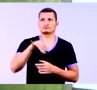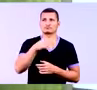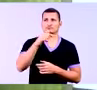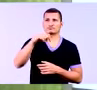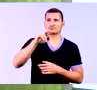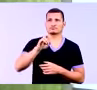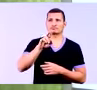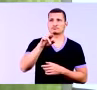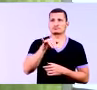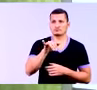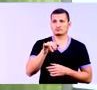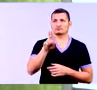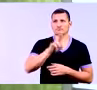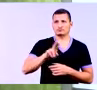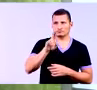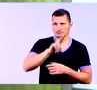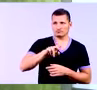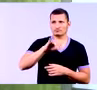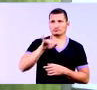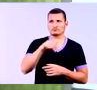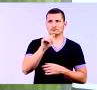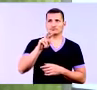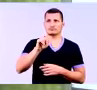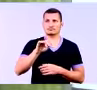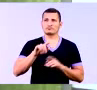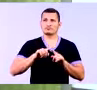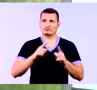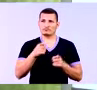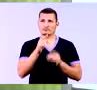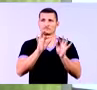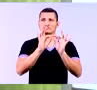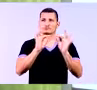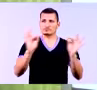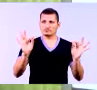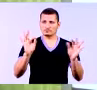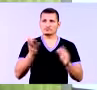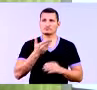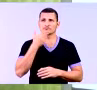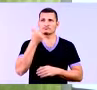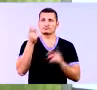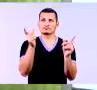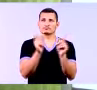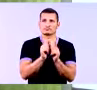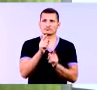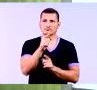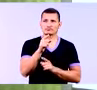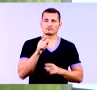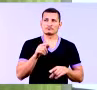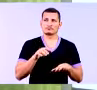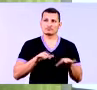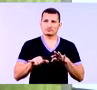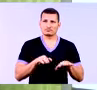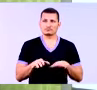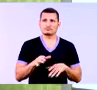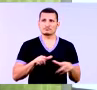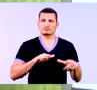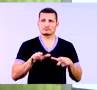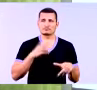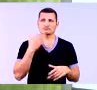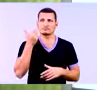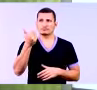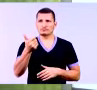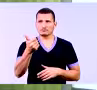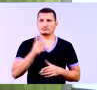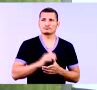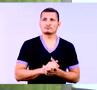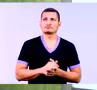puro, porém ele cria uma sintaxe bem mais simplificada para que você, programador, trabalhe mais facilmente.